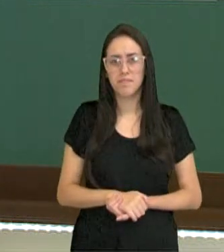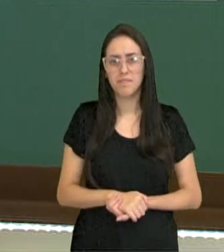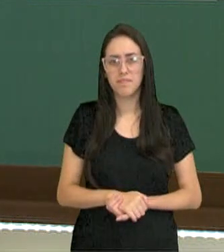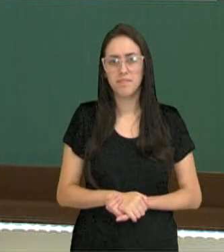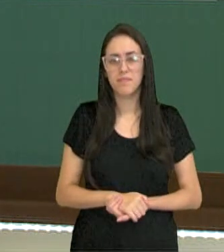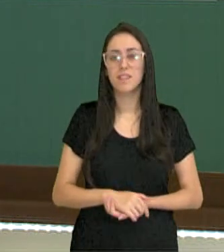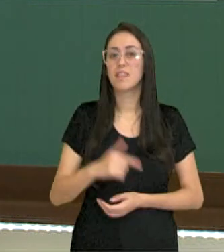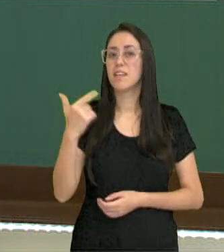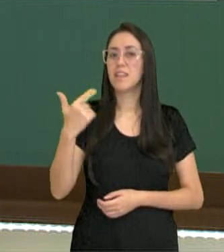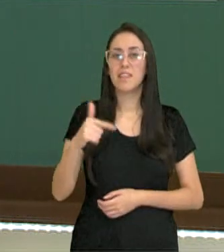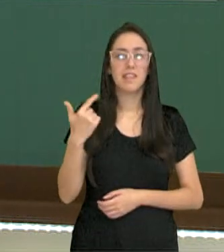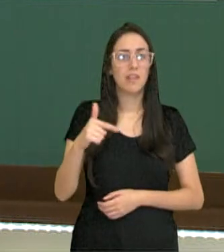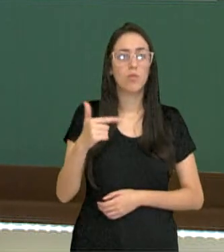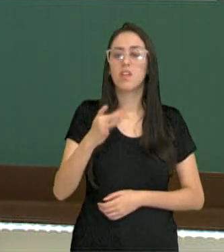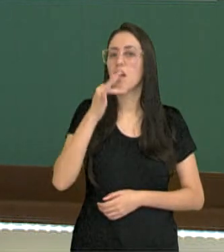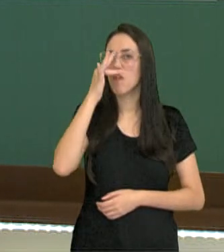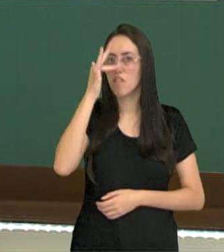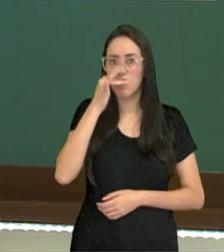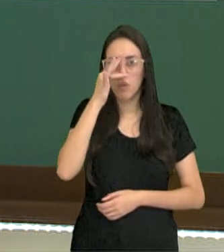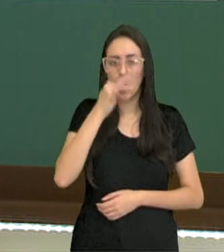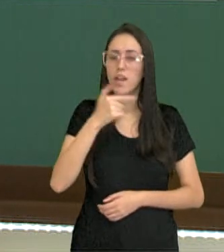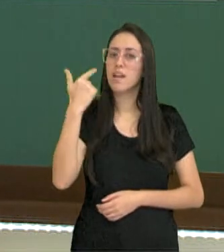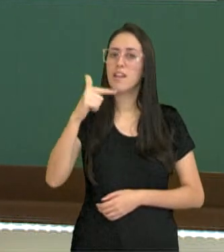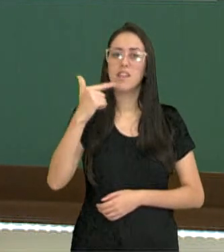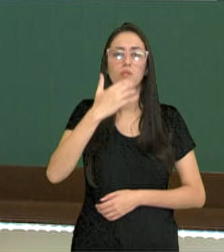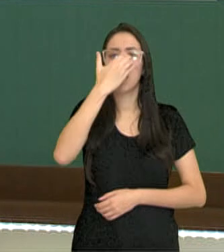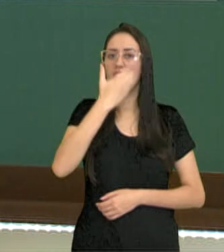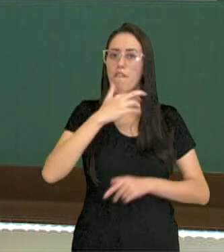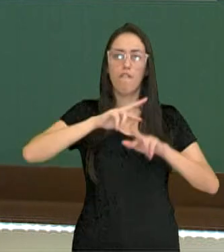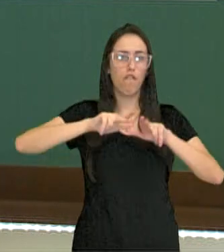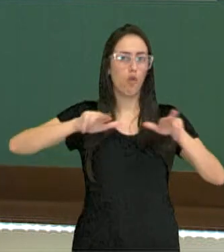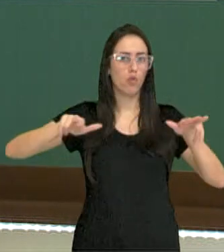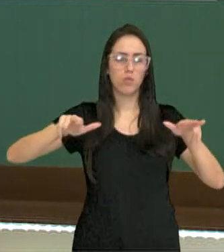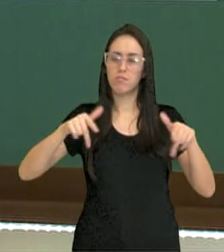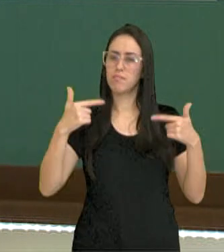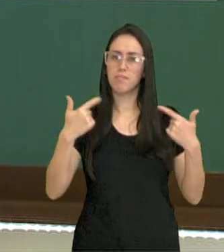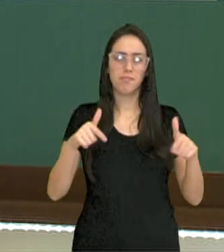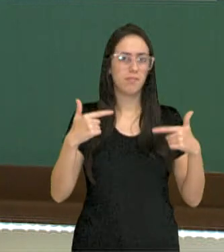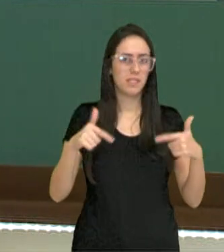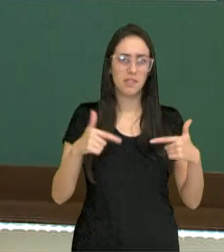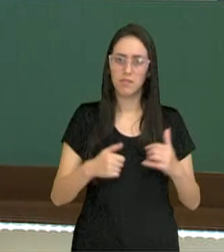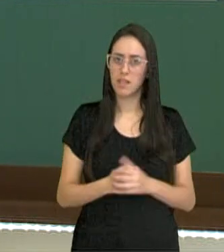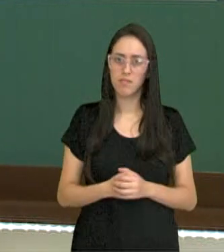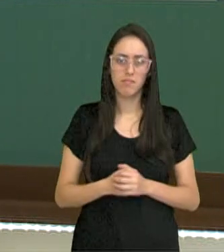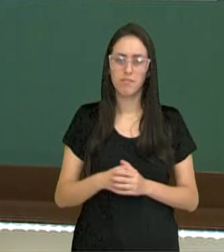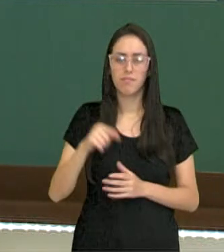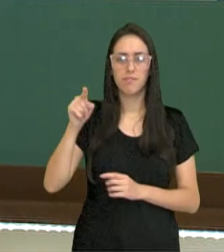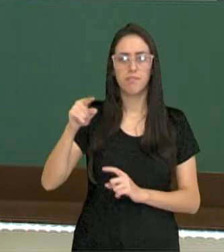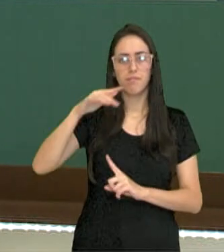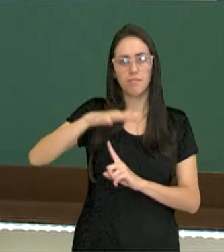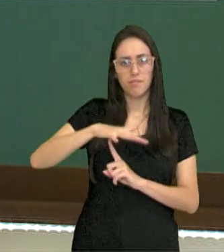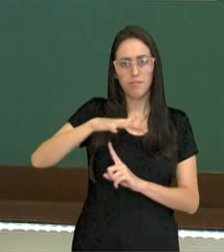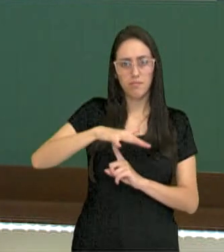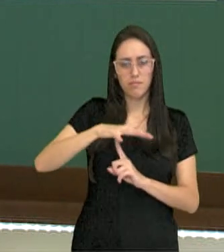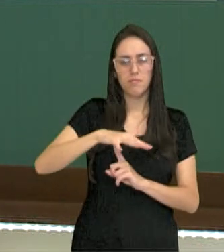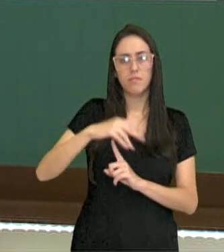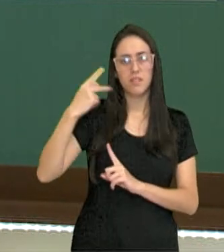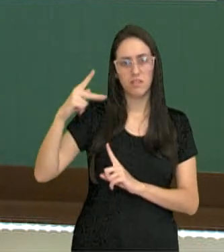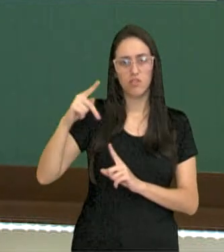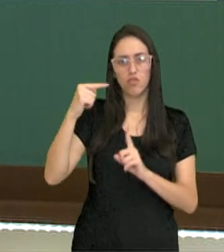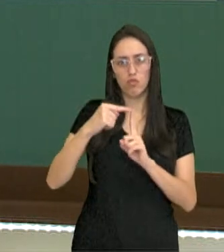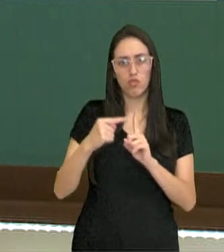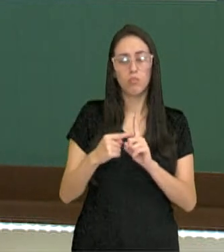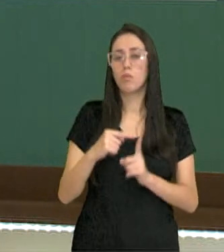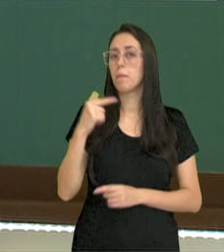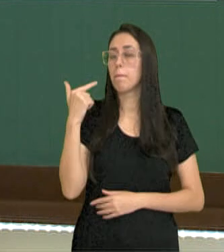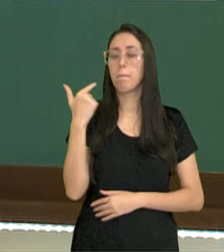de flores e frutos. Ou seja, não tem flor, não vai ter a